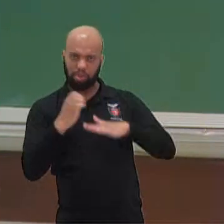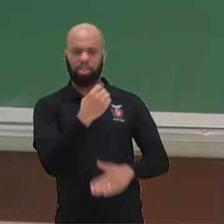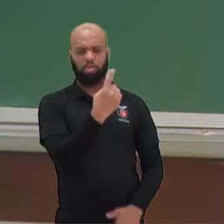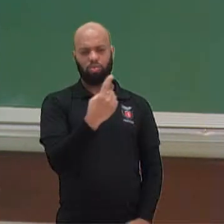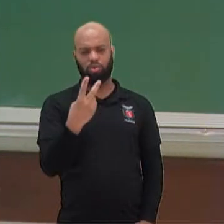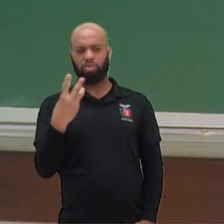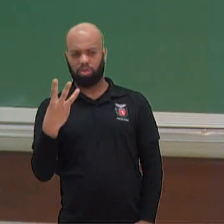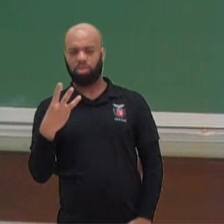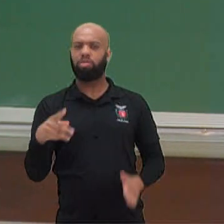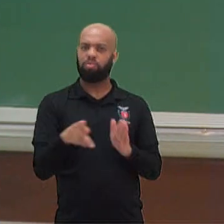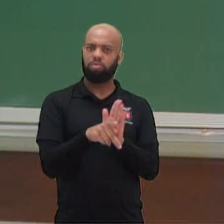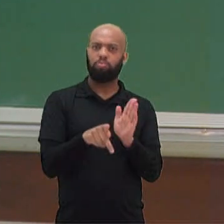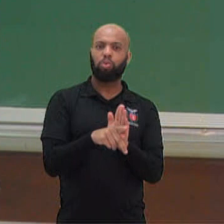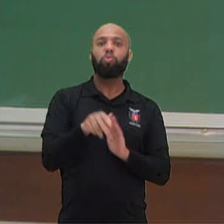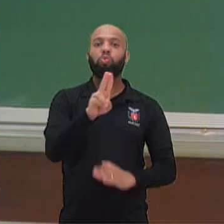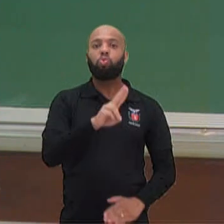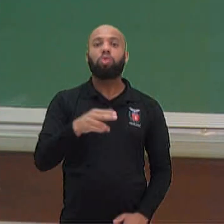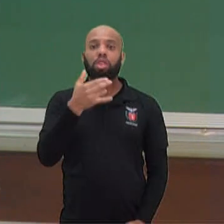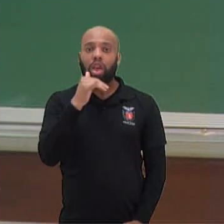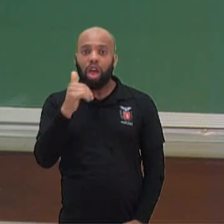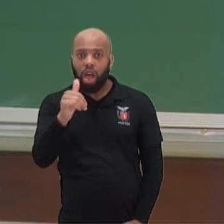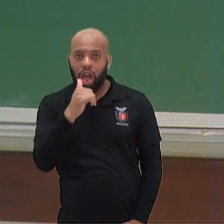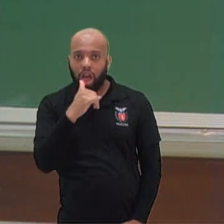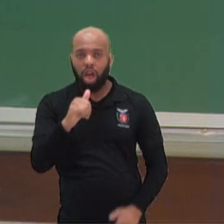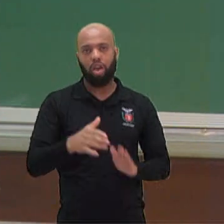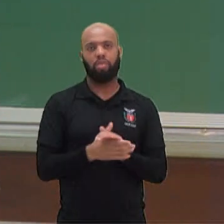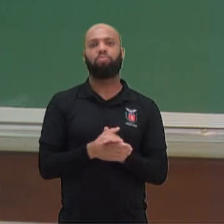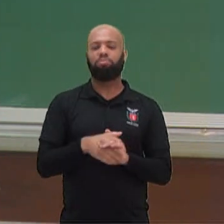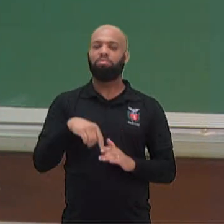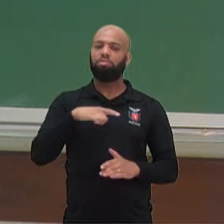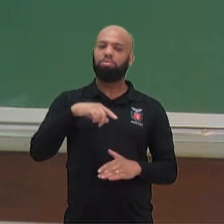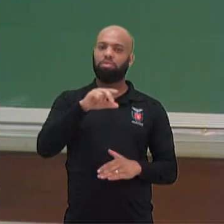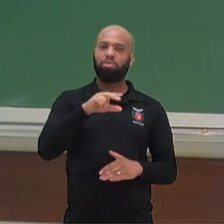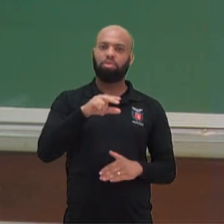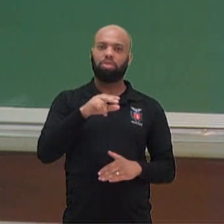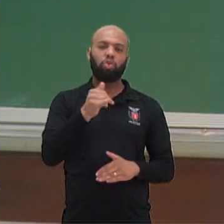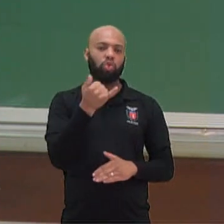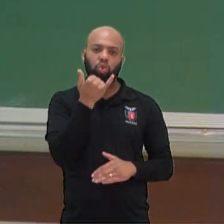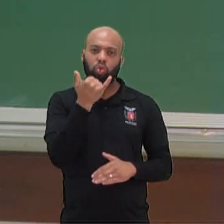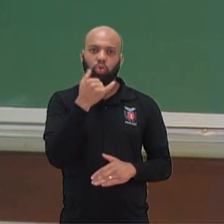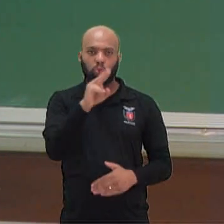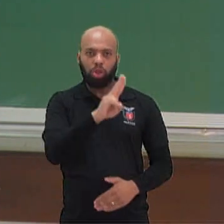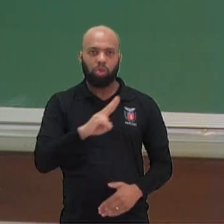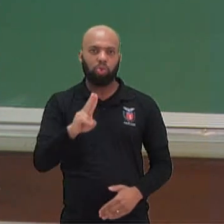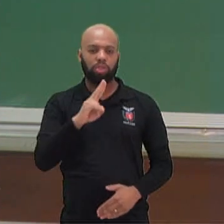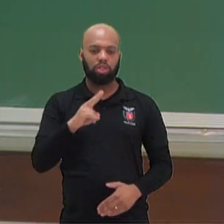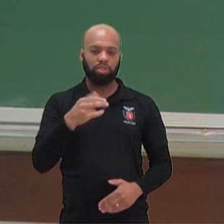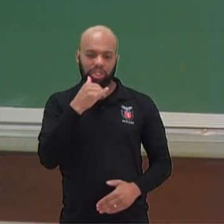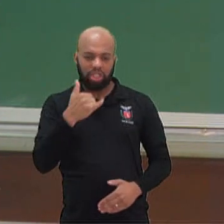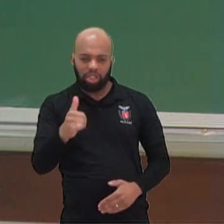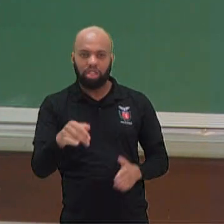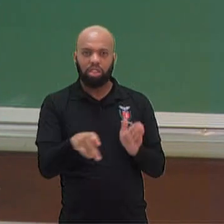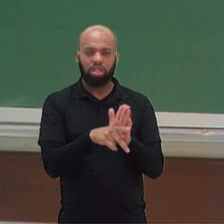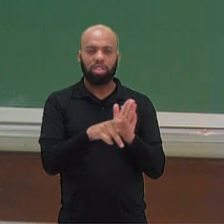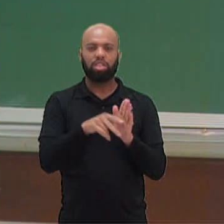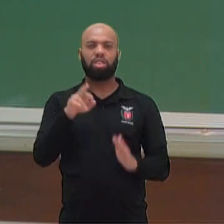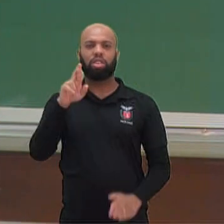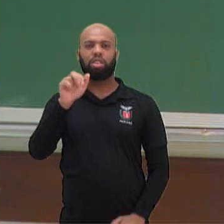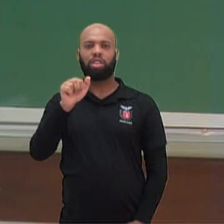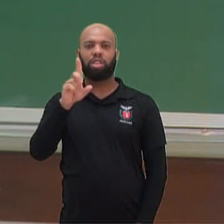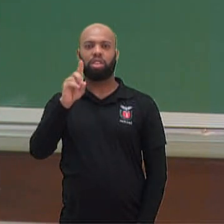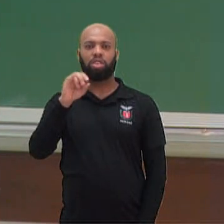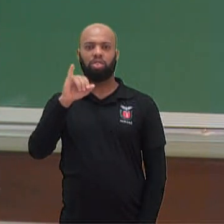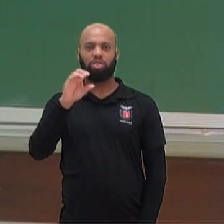aí. Essa usina, ela trabalha com esses minérios aí radioativos, né, que se localizam ali no Rio de Janeiro, ok?